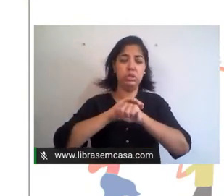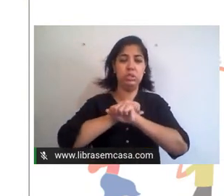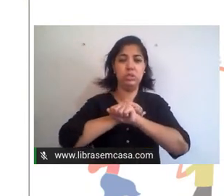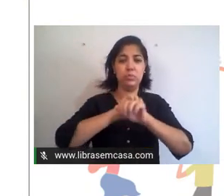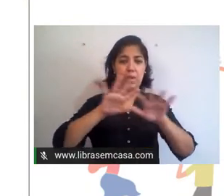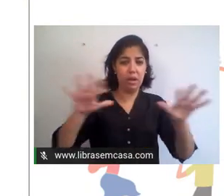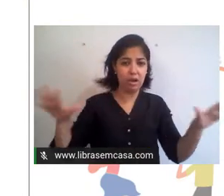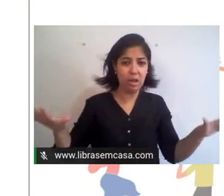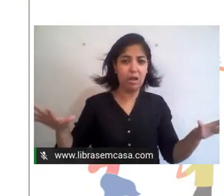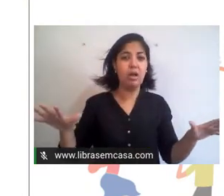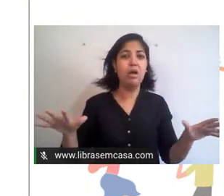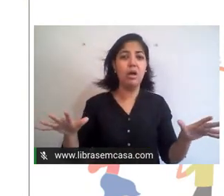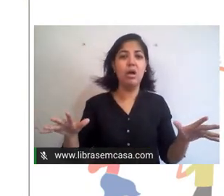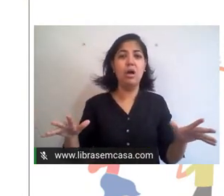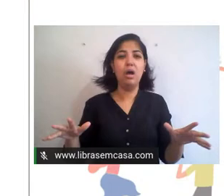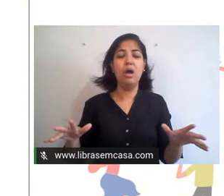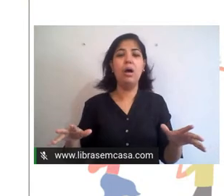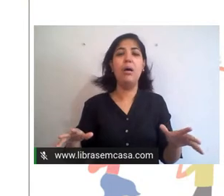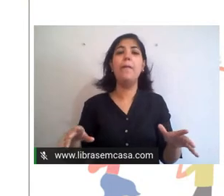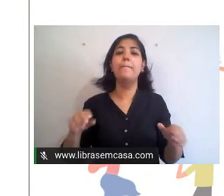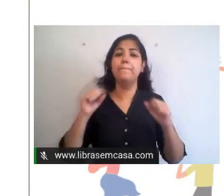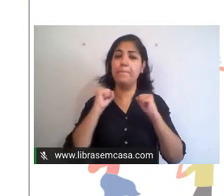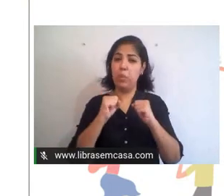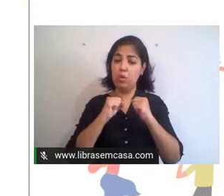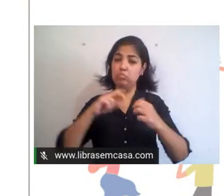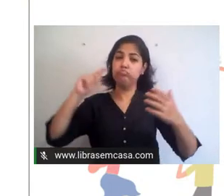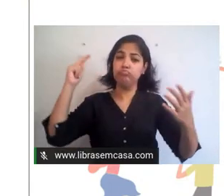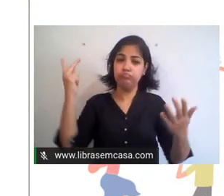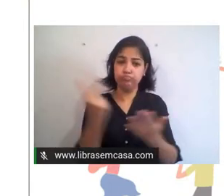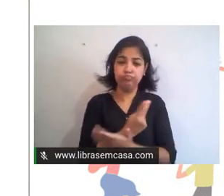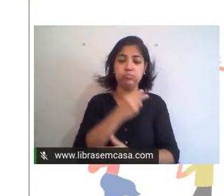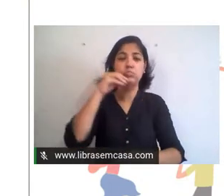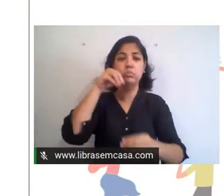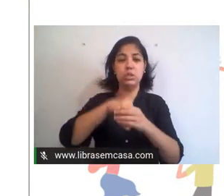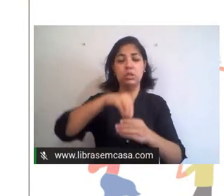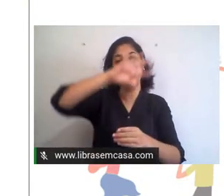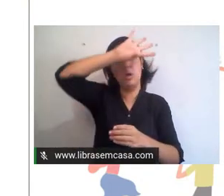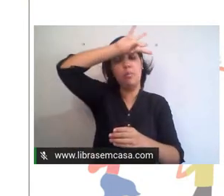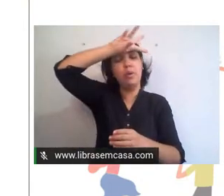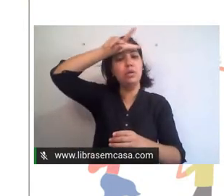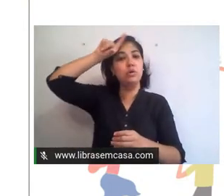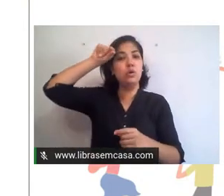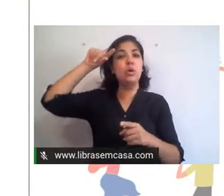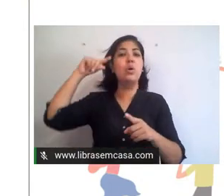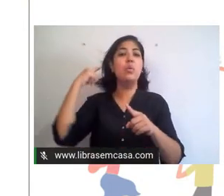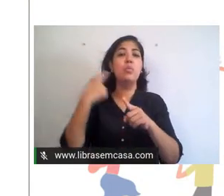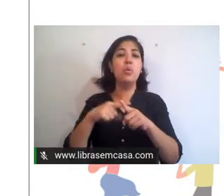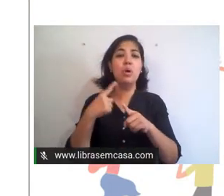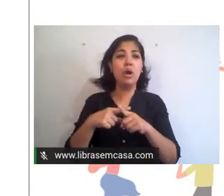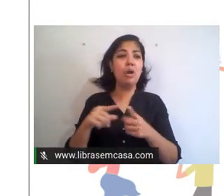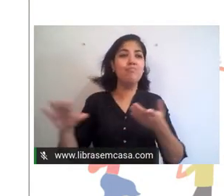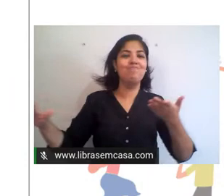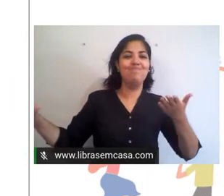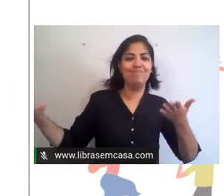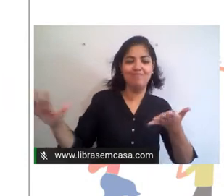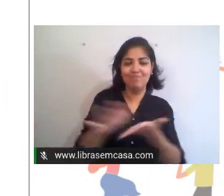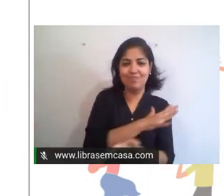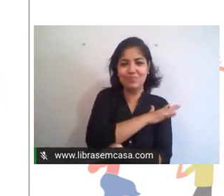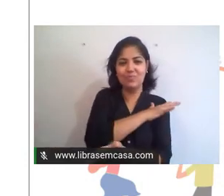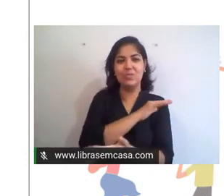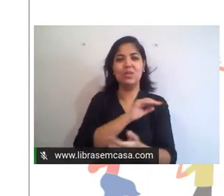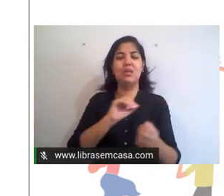atual pode ter origem na Amazônia, tamanho o grau de destruição do equilíbrio ambiental que está ocorrendo